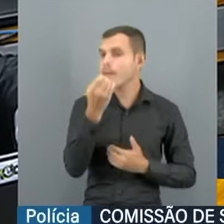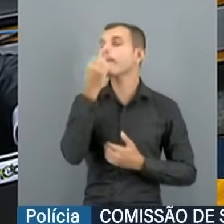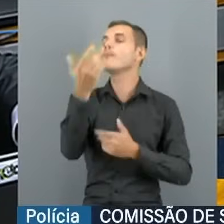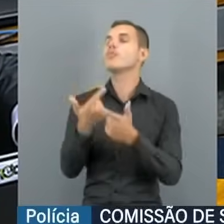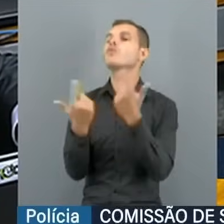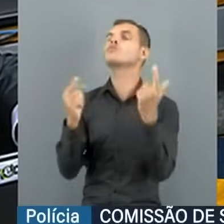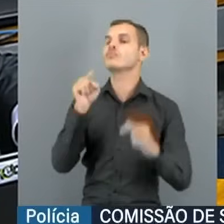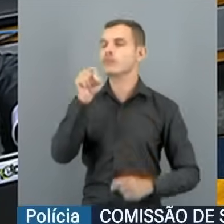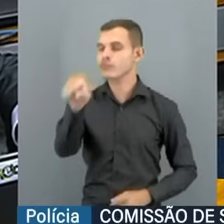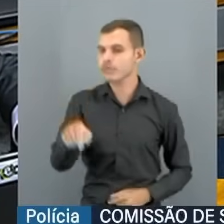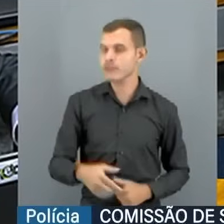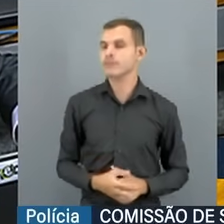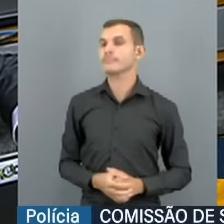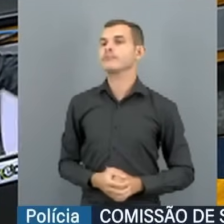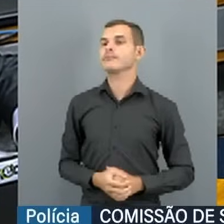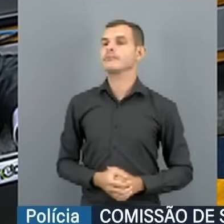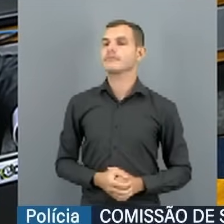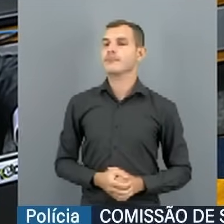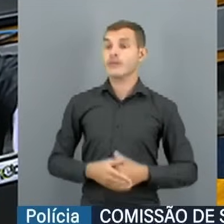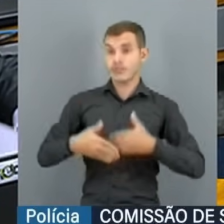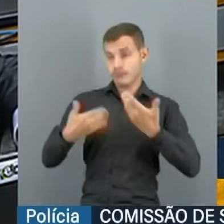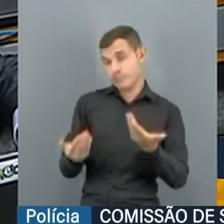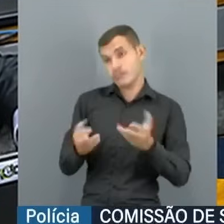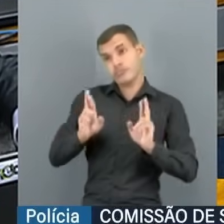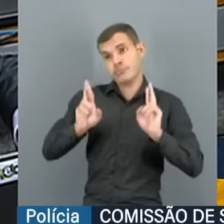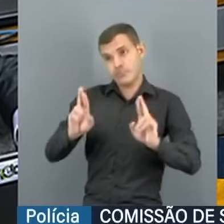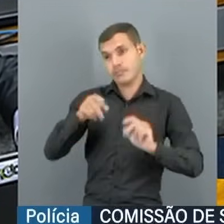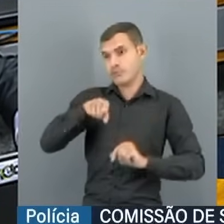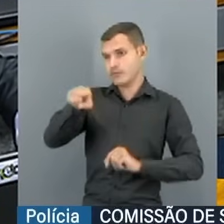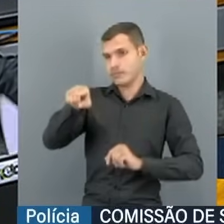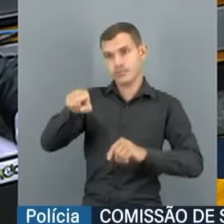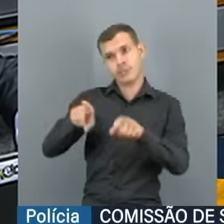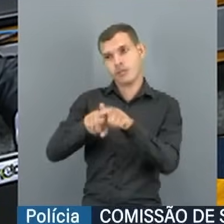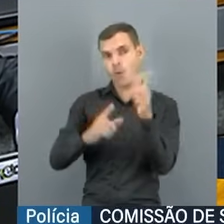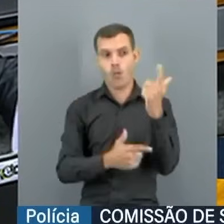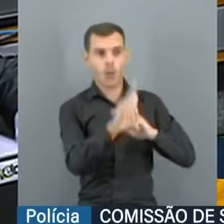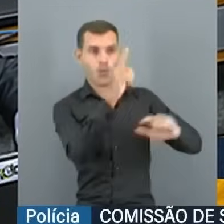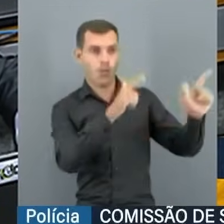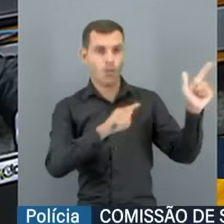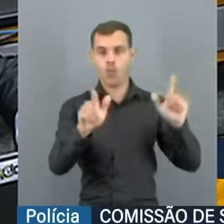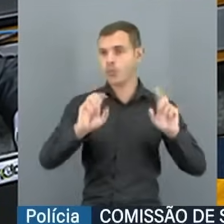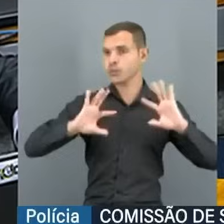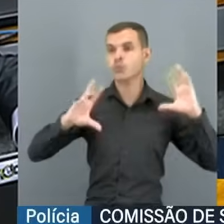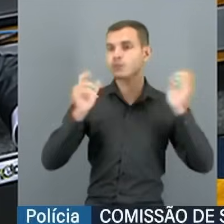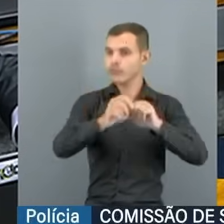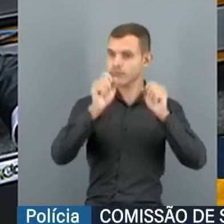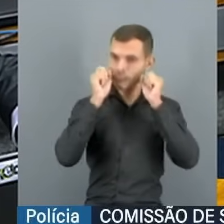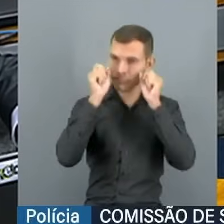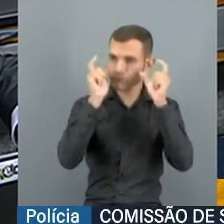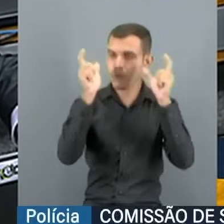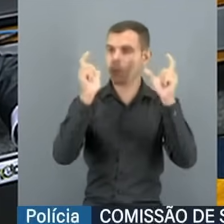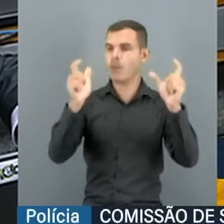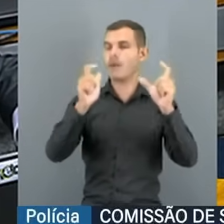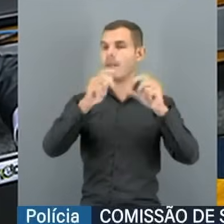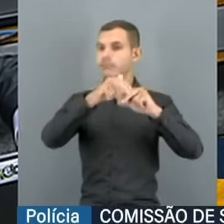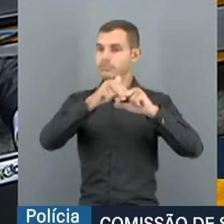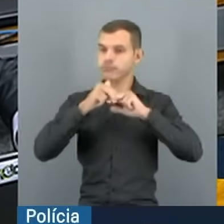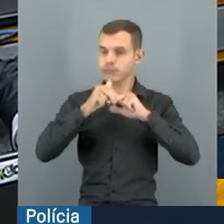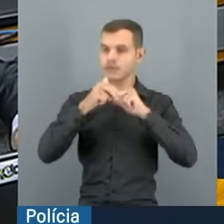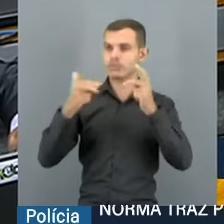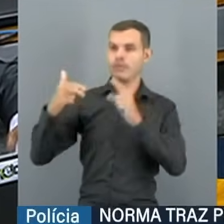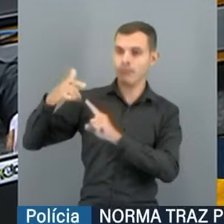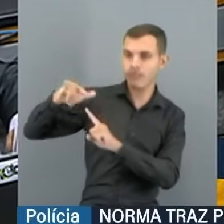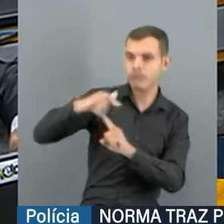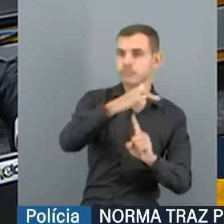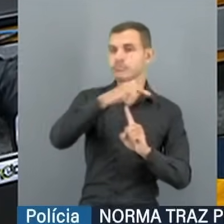tudo de bom. E que o senhor, como todos os outros, acordem dessa dissonância cognitiva,